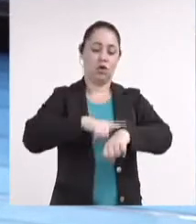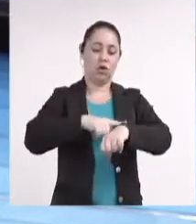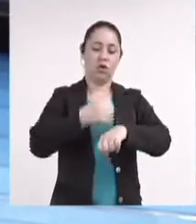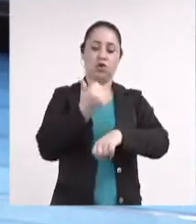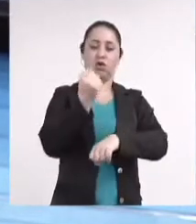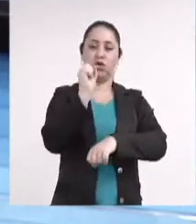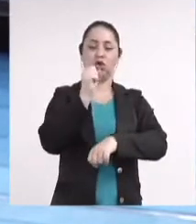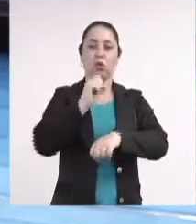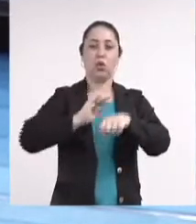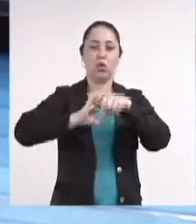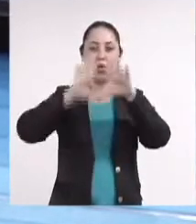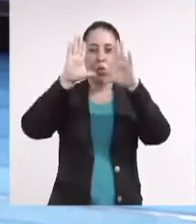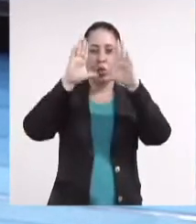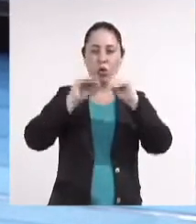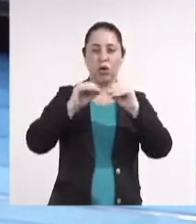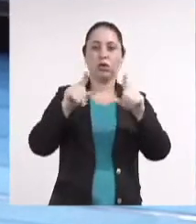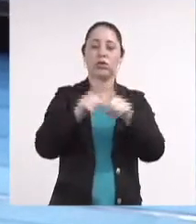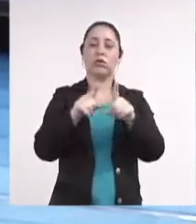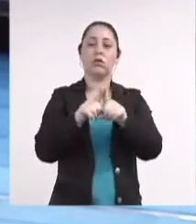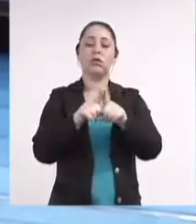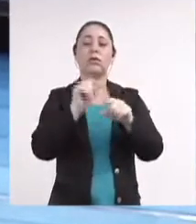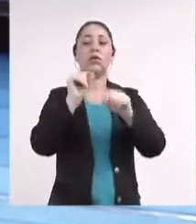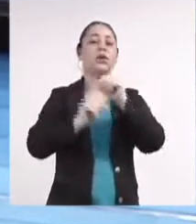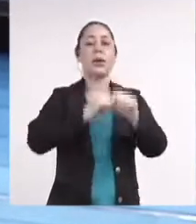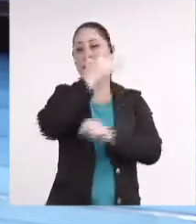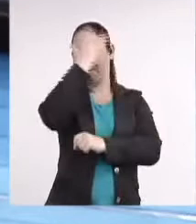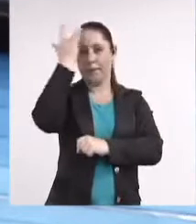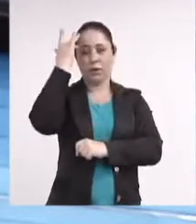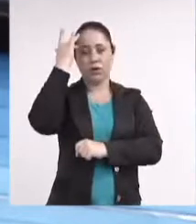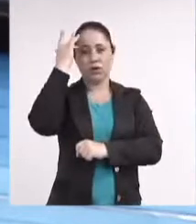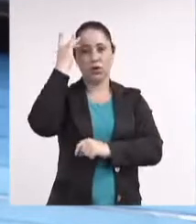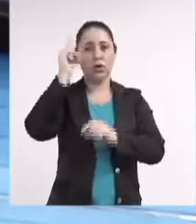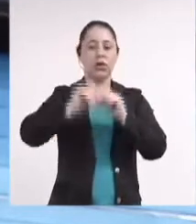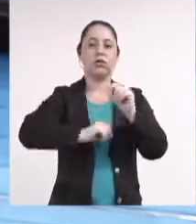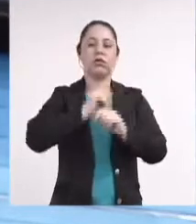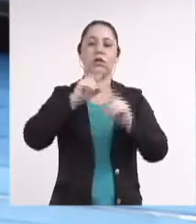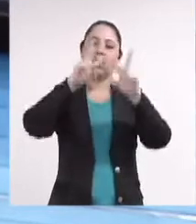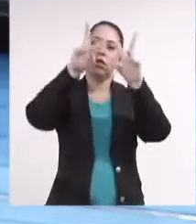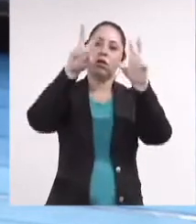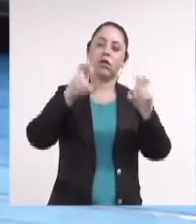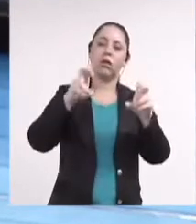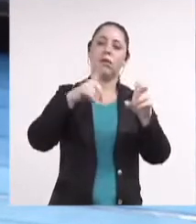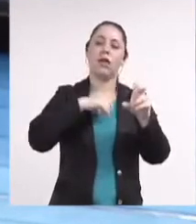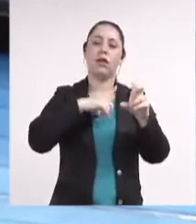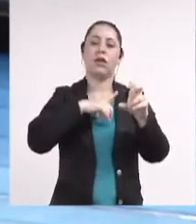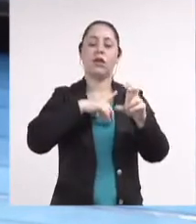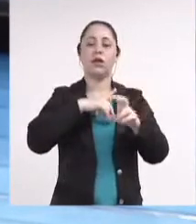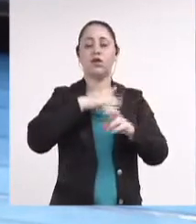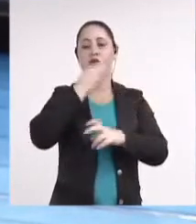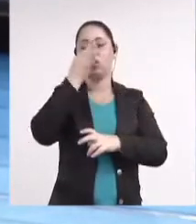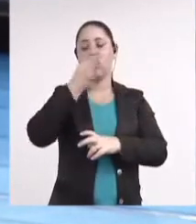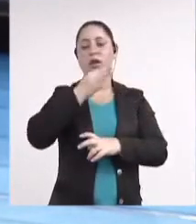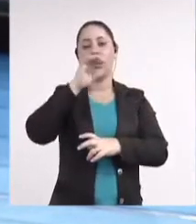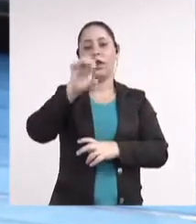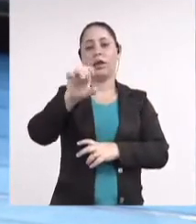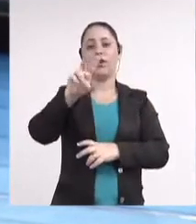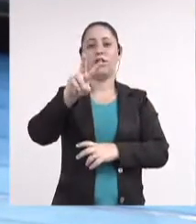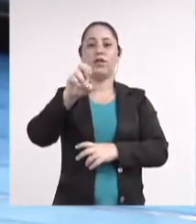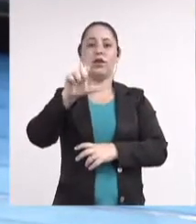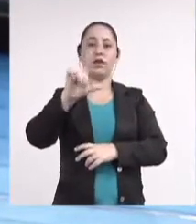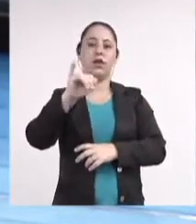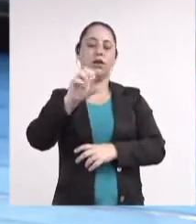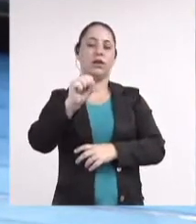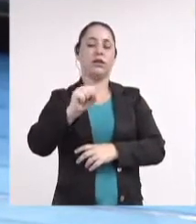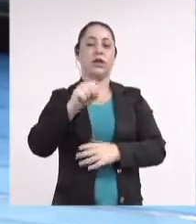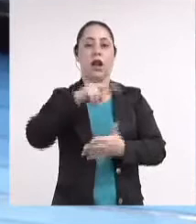horas. E vamos colocar aqui as pessoas, né, que tratam aí sobre esse tema. Nós temos a jornalista Evelise Couto, coordenadora do